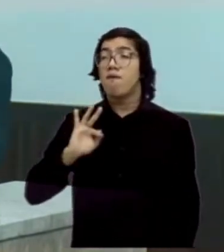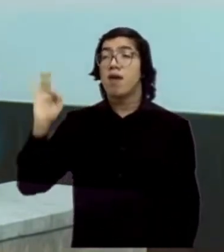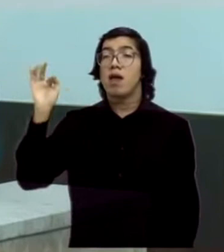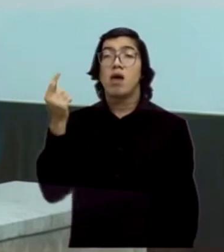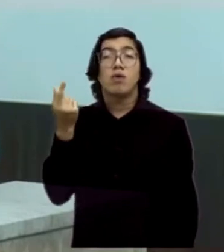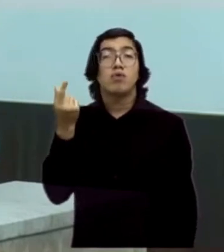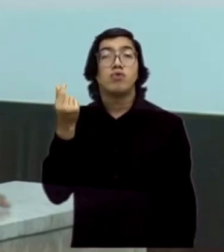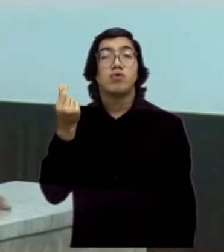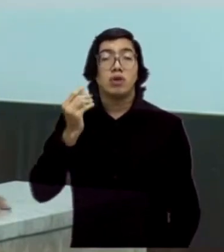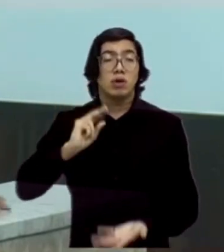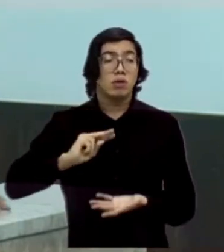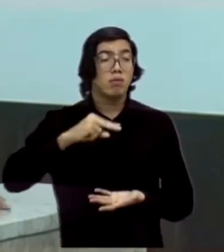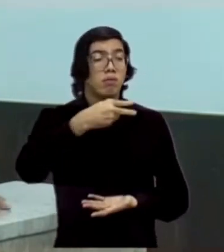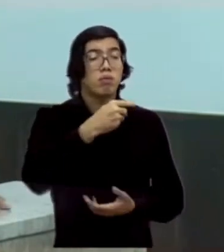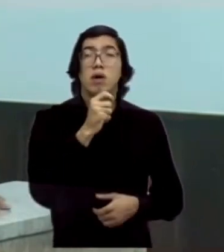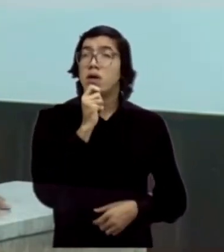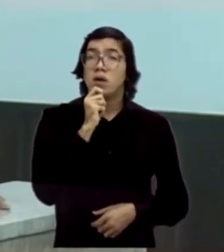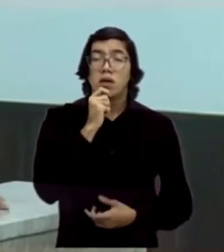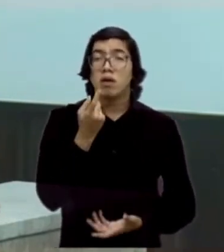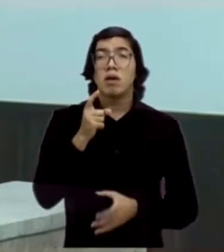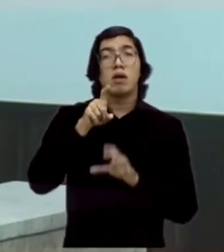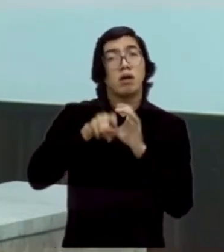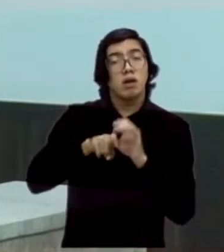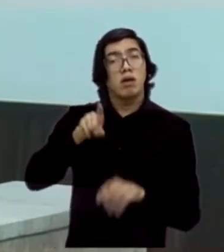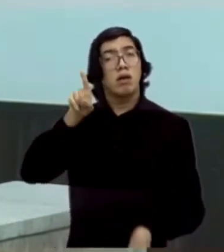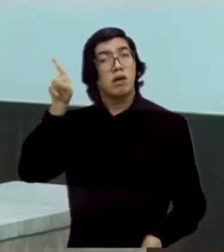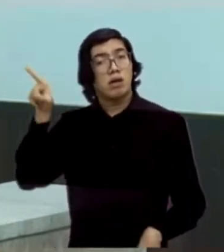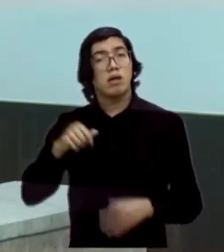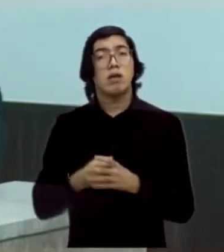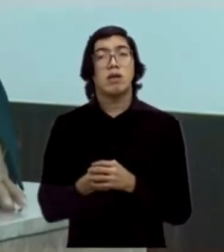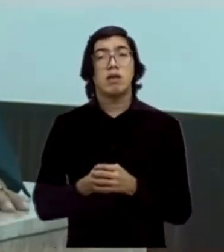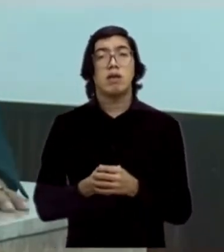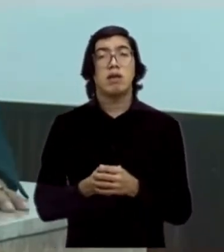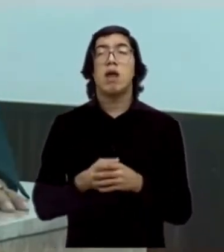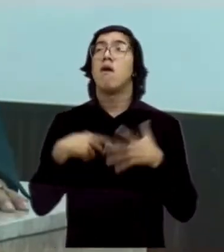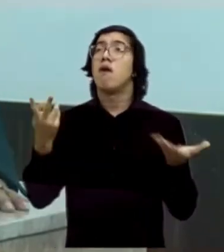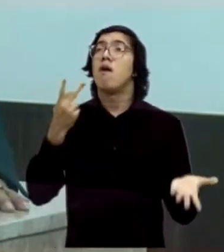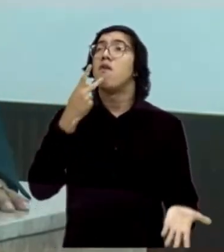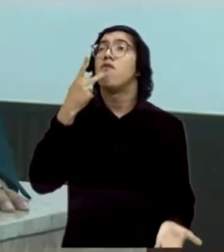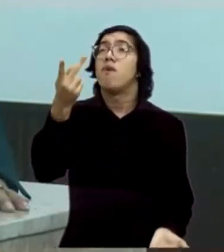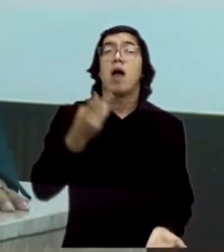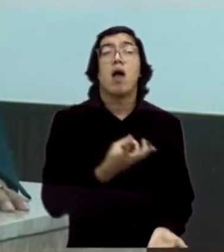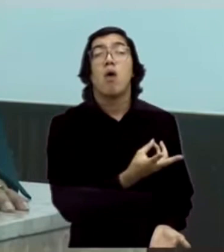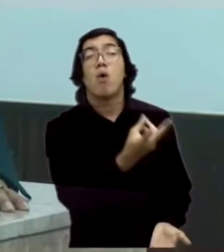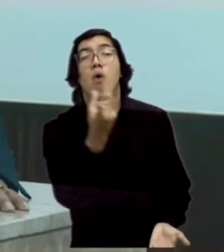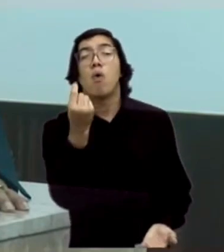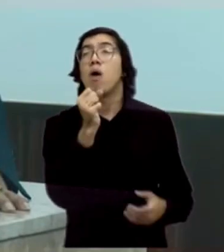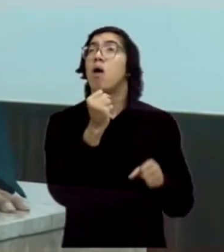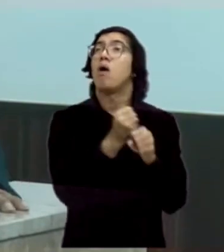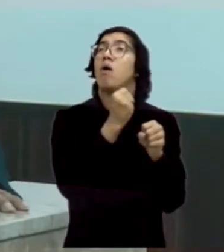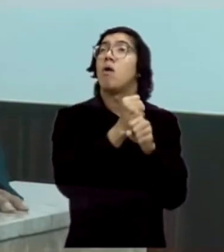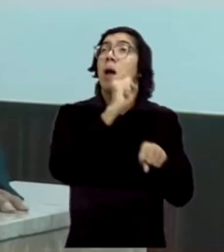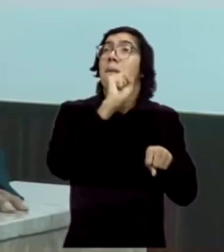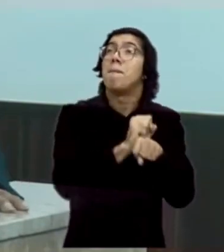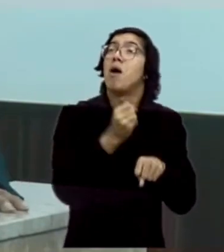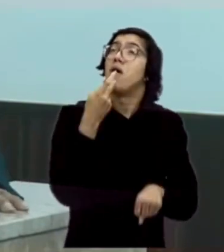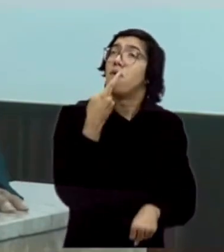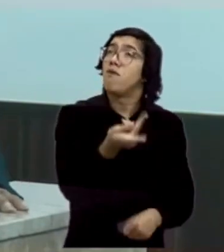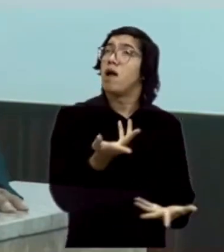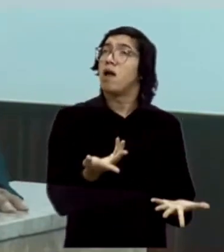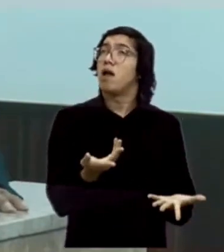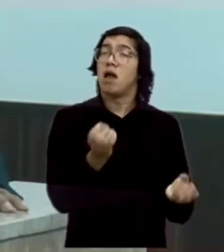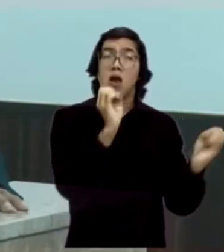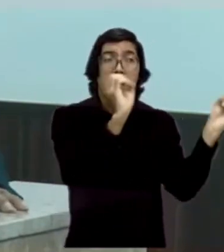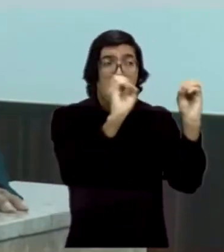não fez com que as obras parassem. Aponte uma obra parada do município. Nenhuma.